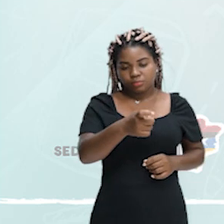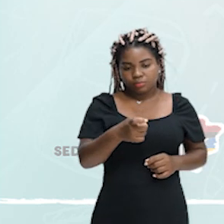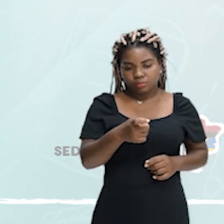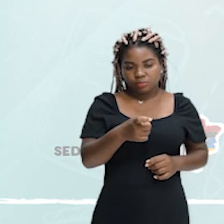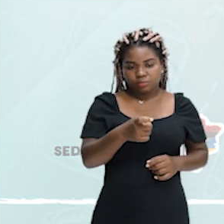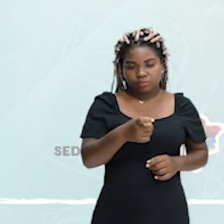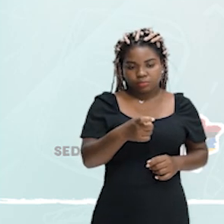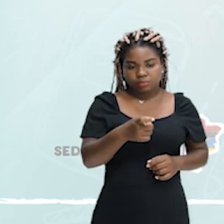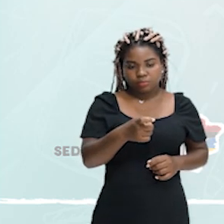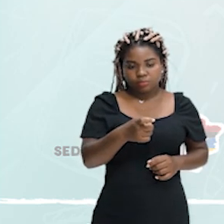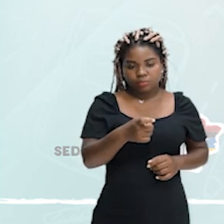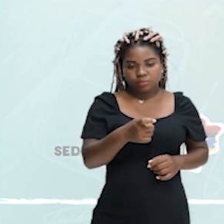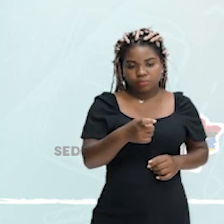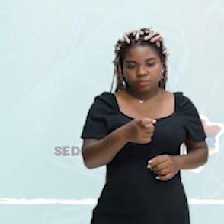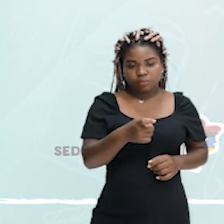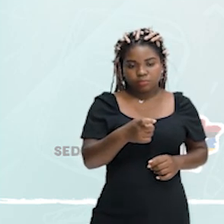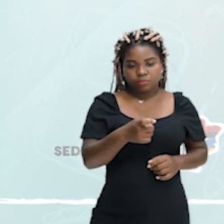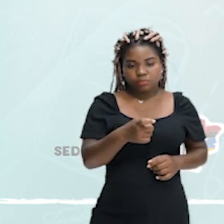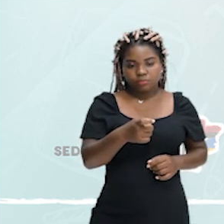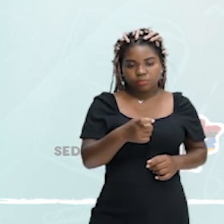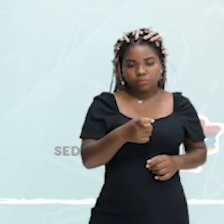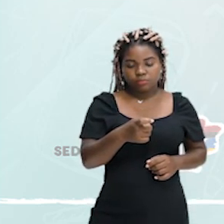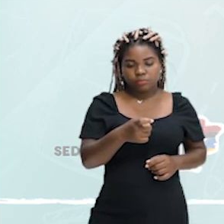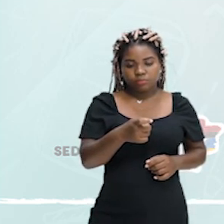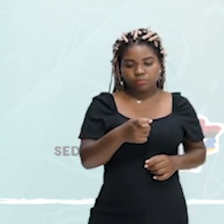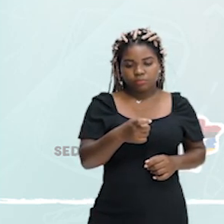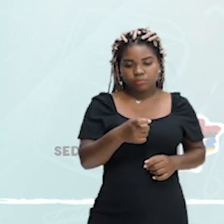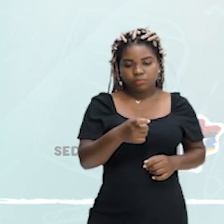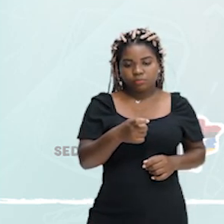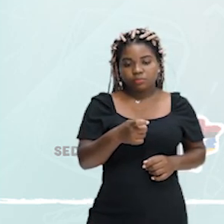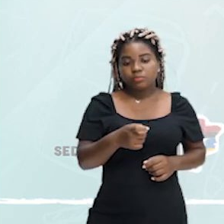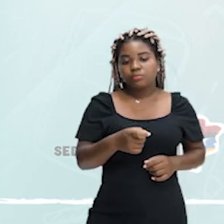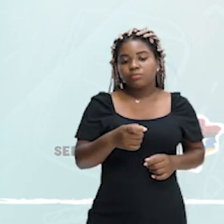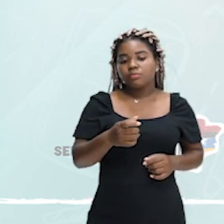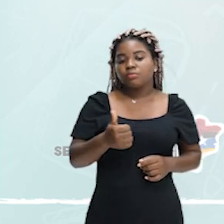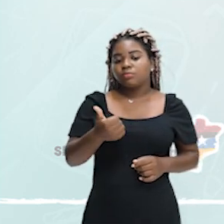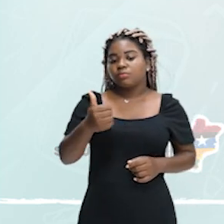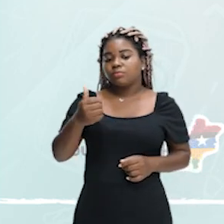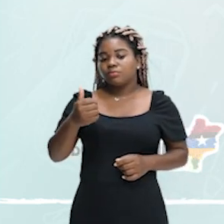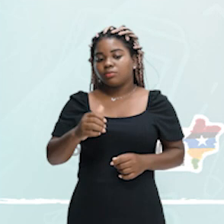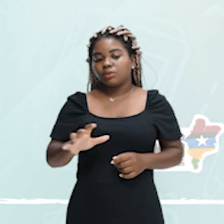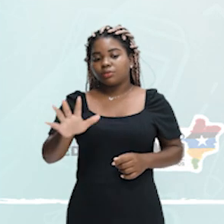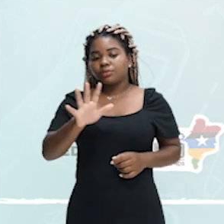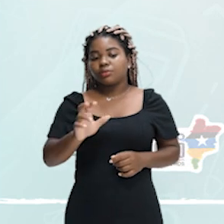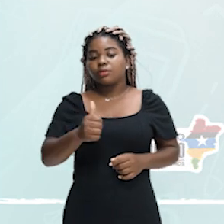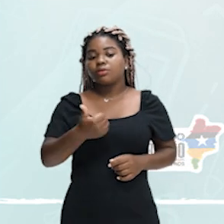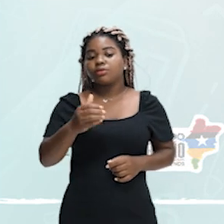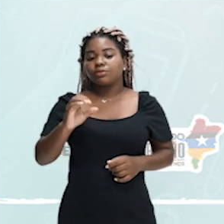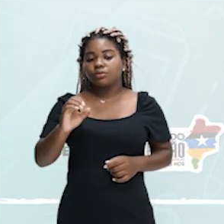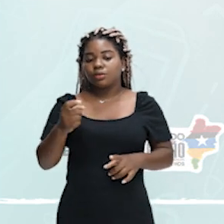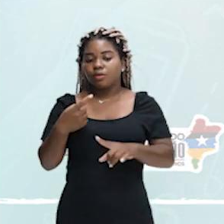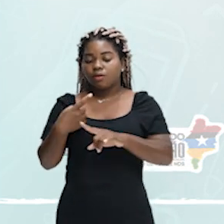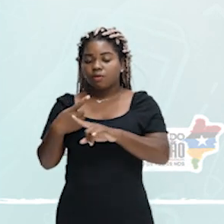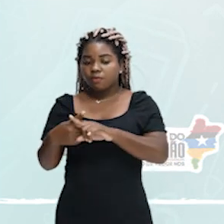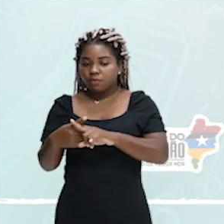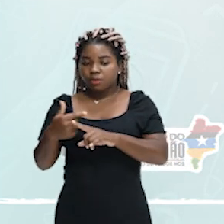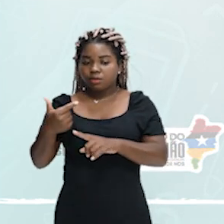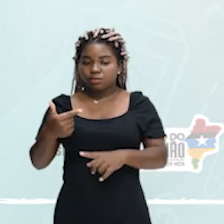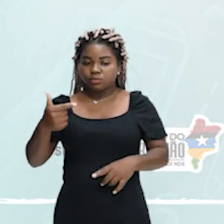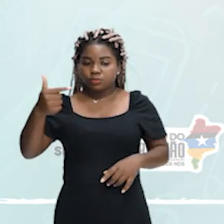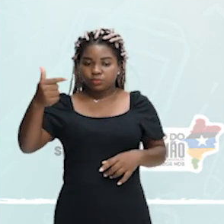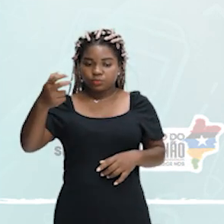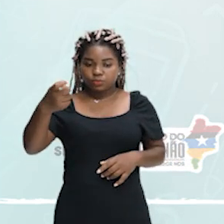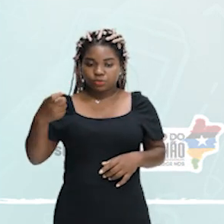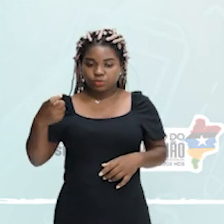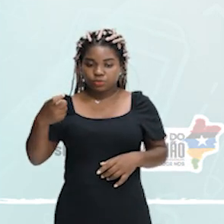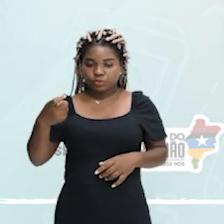esse instante, esse tempo de x, e vou escrever isso de uma forma generalizada. Ou seja, eu vou ter 100